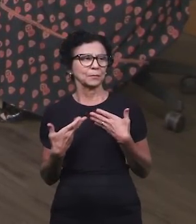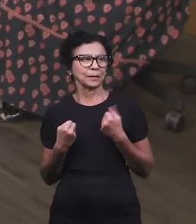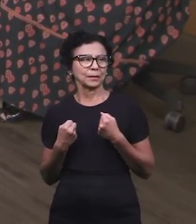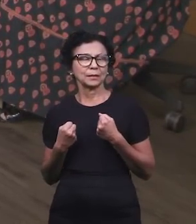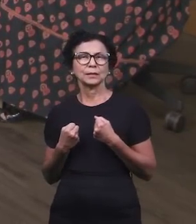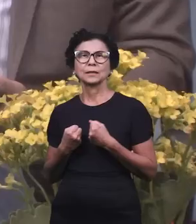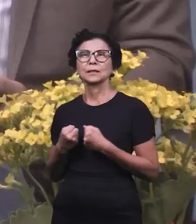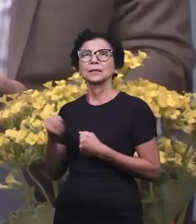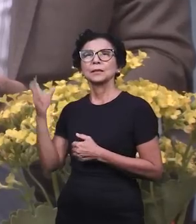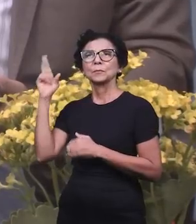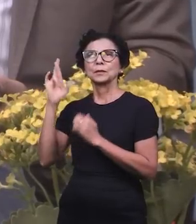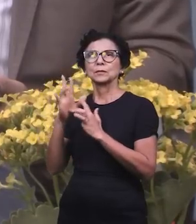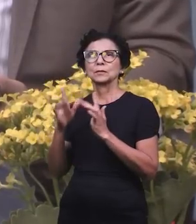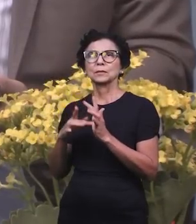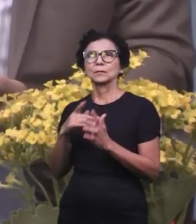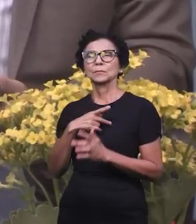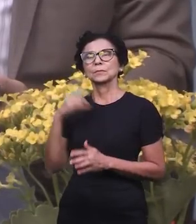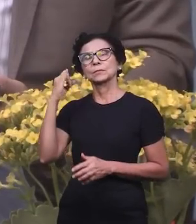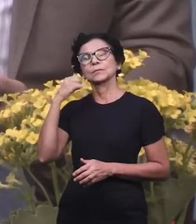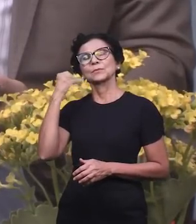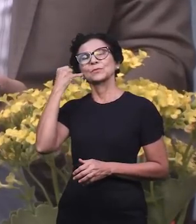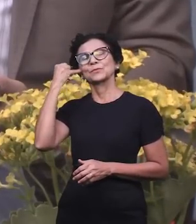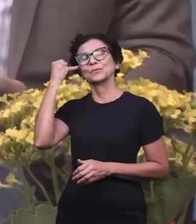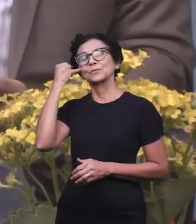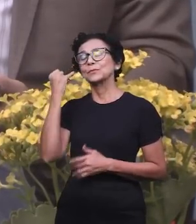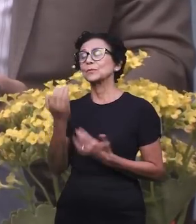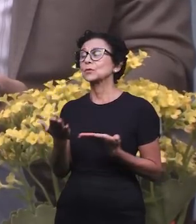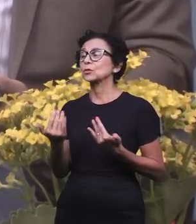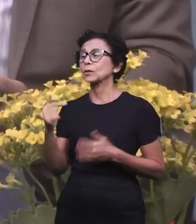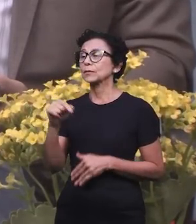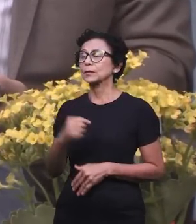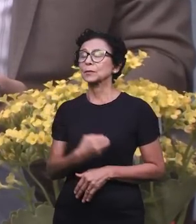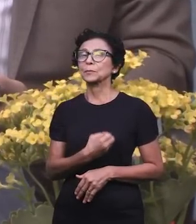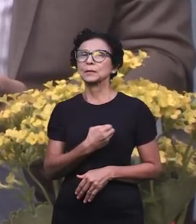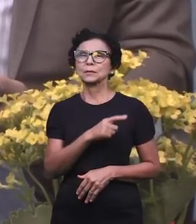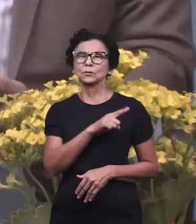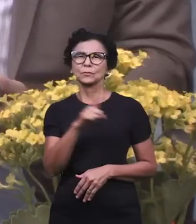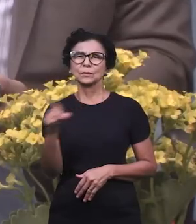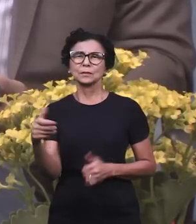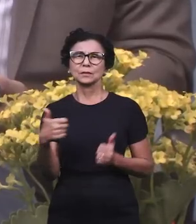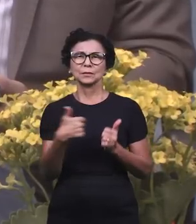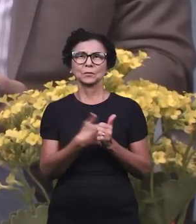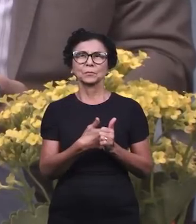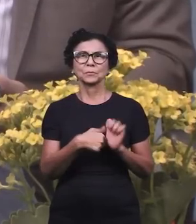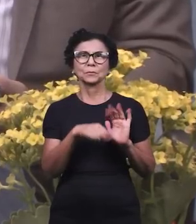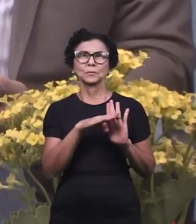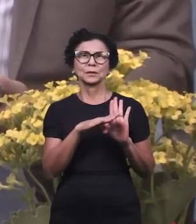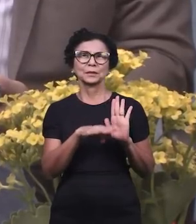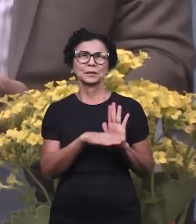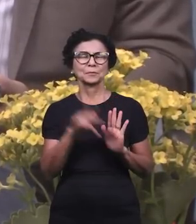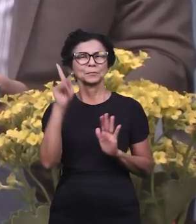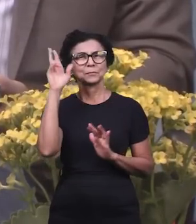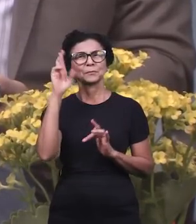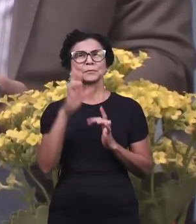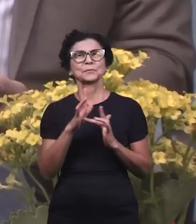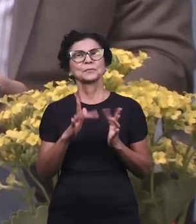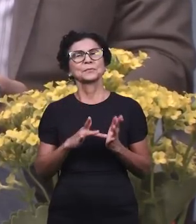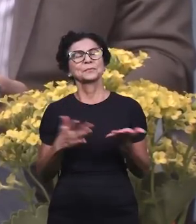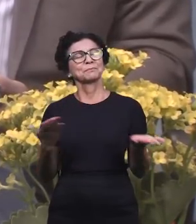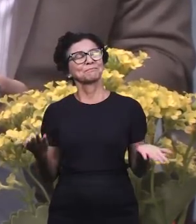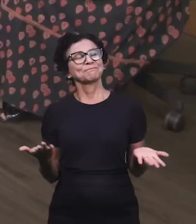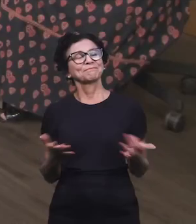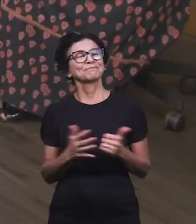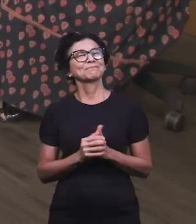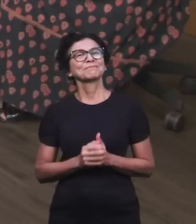Senhor aos jovens que estão aqui presentes, a você que nos ouve também, nos acompanha nessa hora. A paz do Senhor a